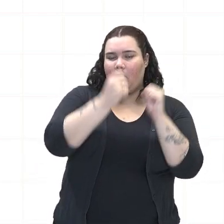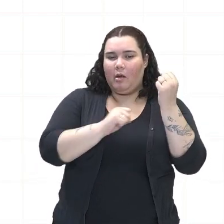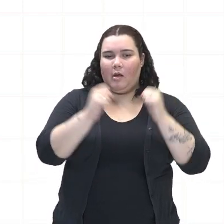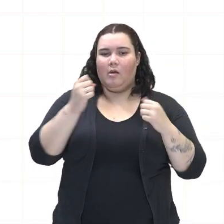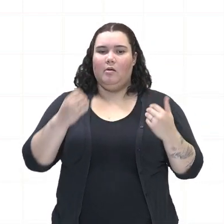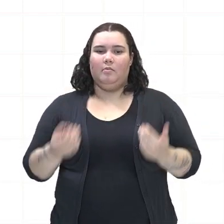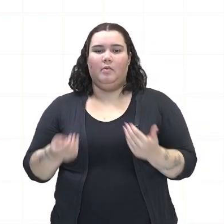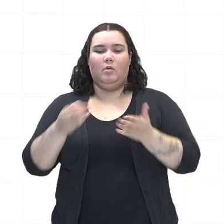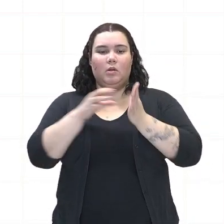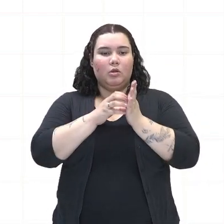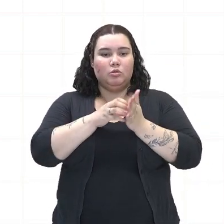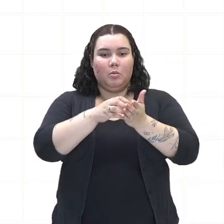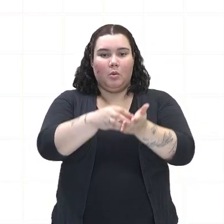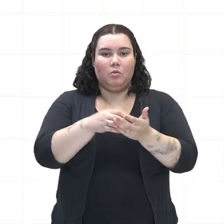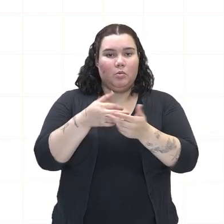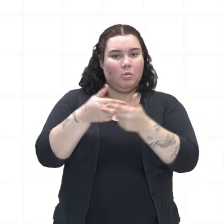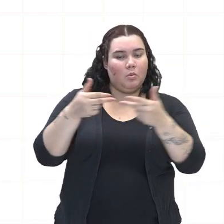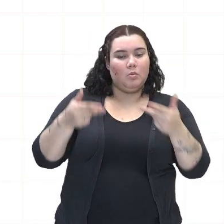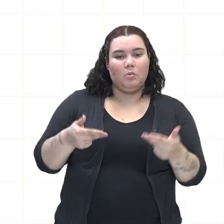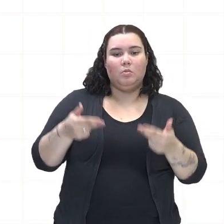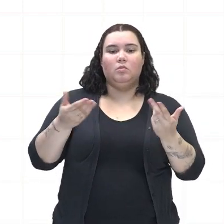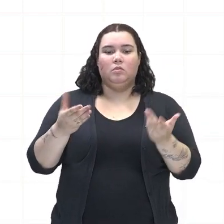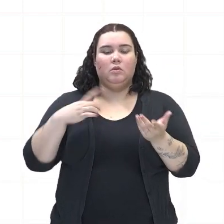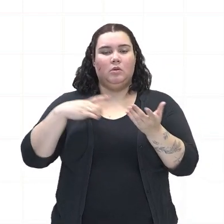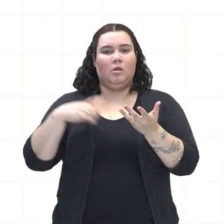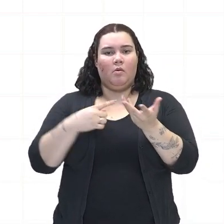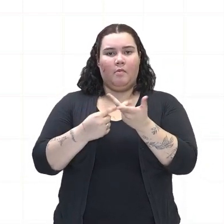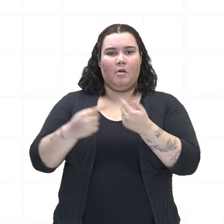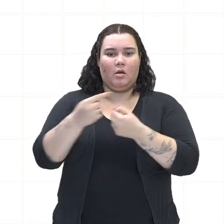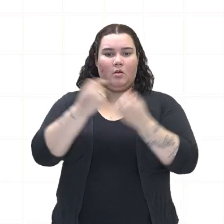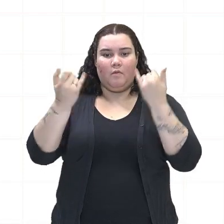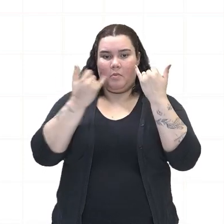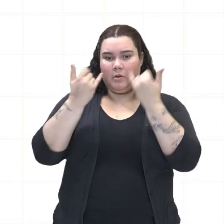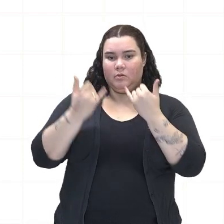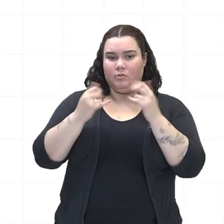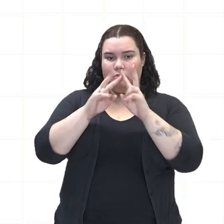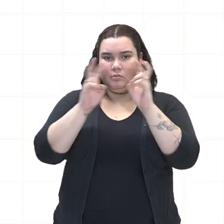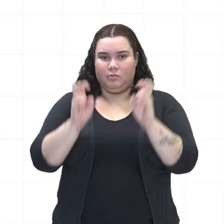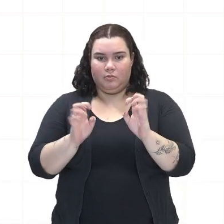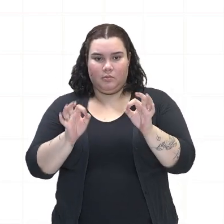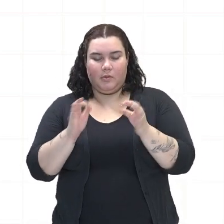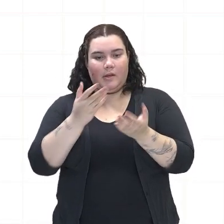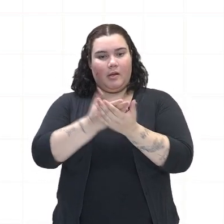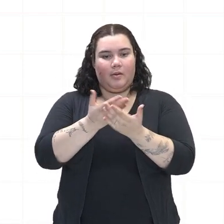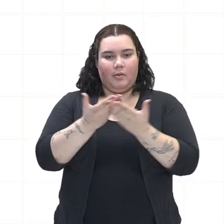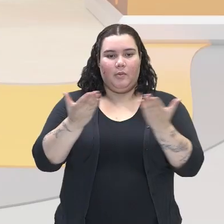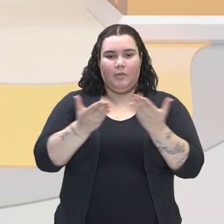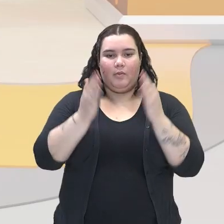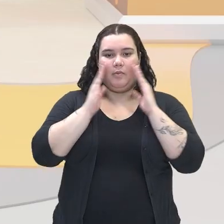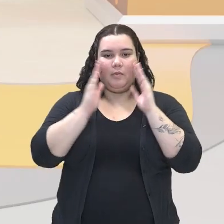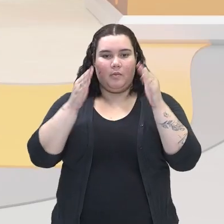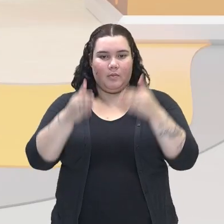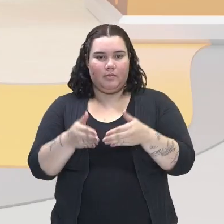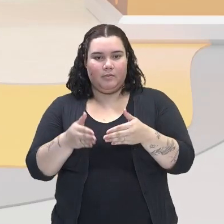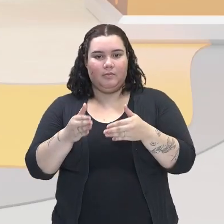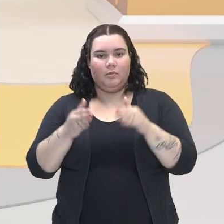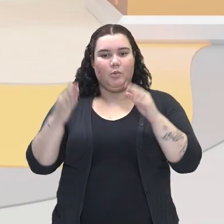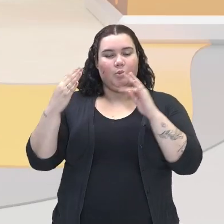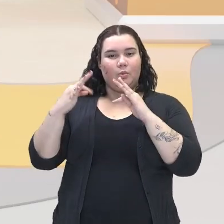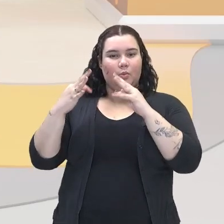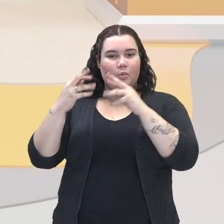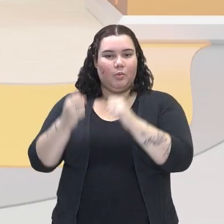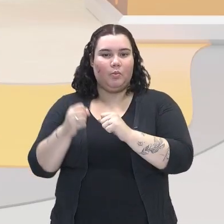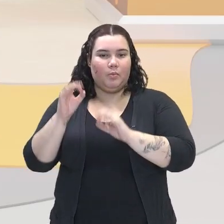o transporte das coisas também, vamos fazer um levantamento todo sobre isso. Então, a aula de hoje é sobre, depois de termos feito todo